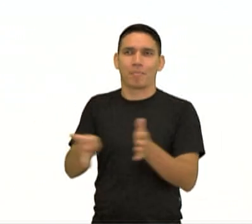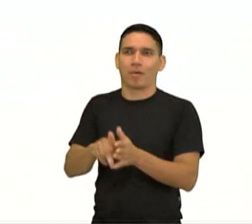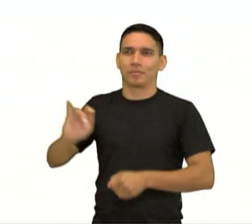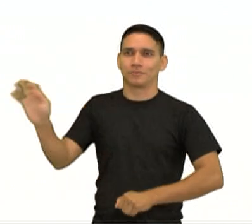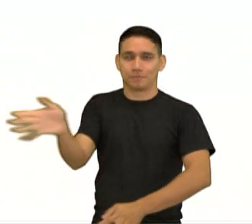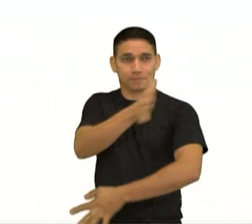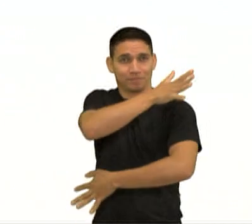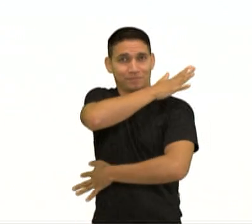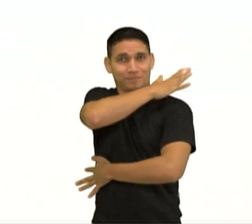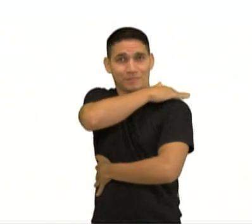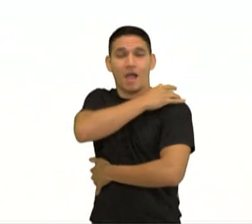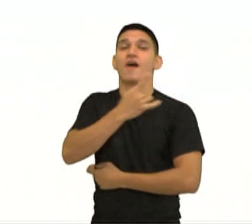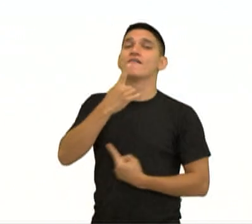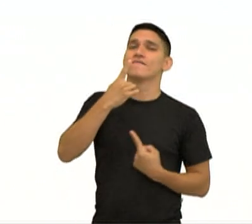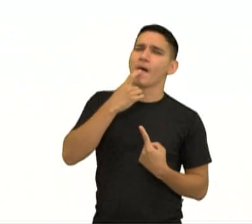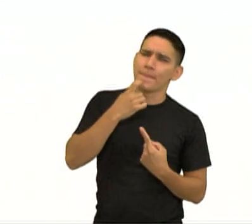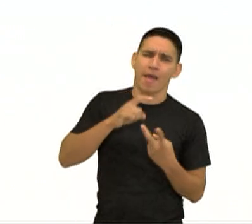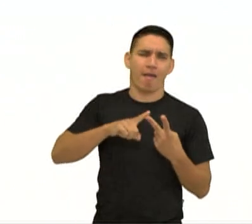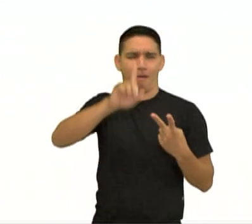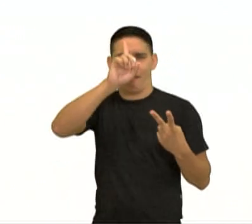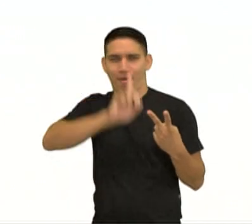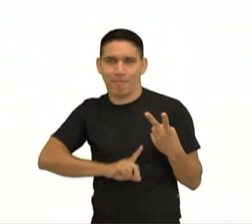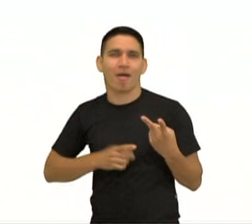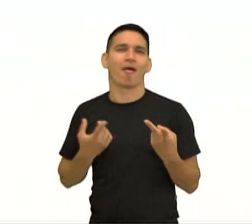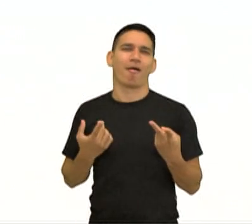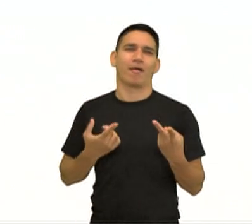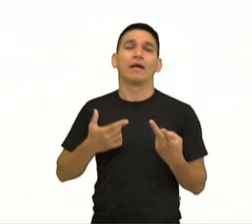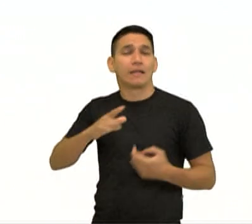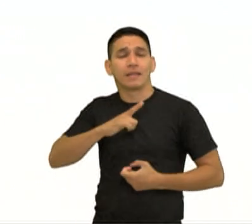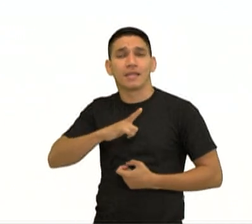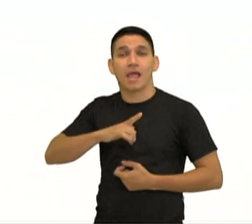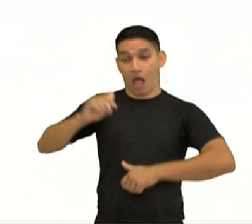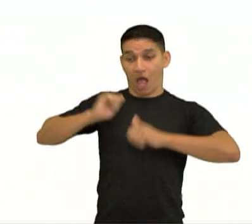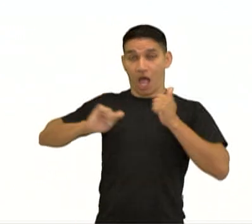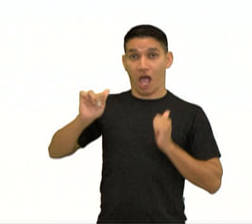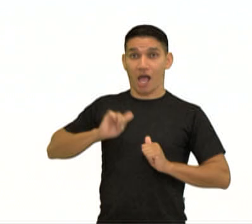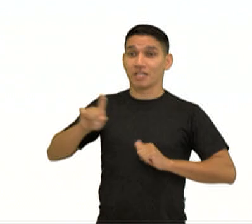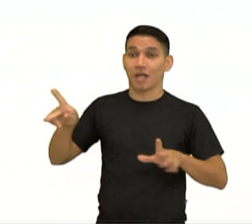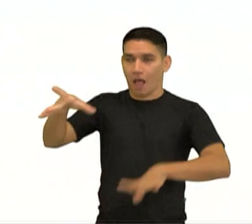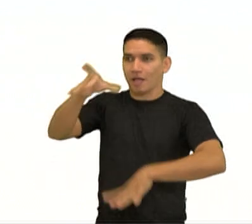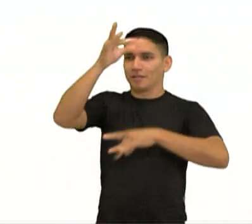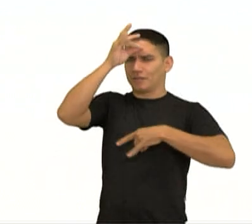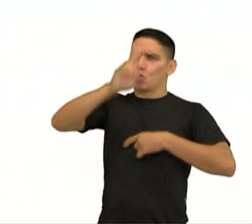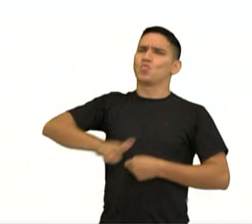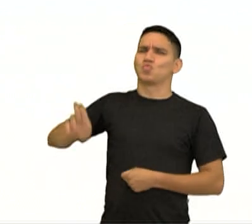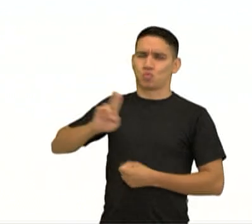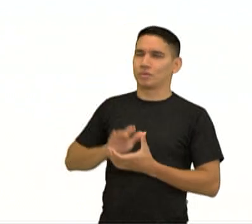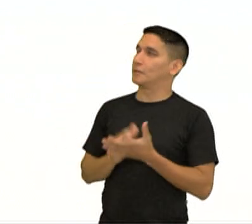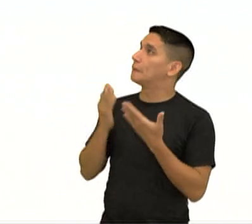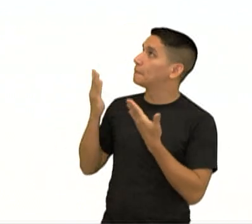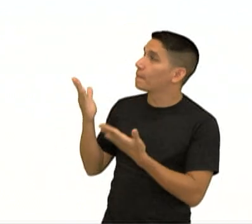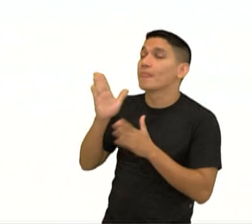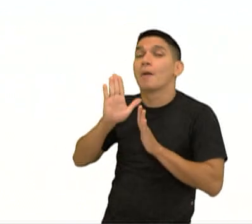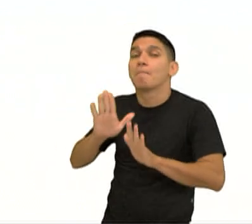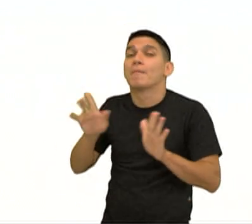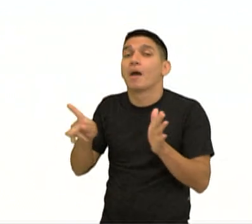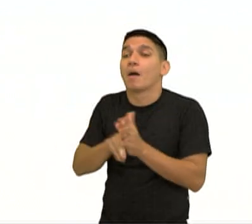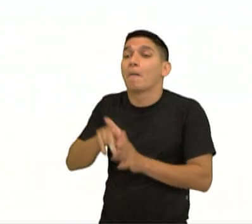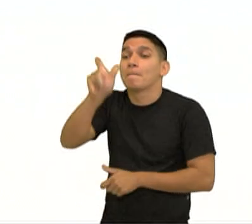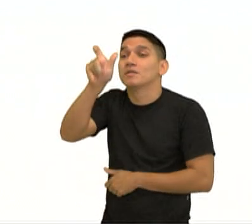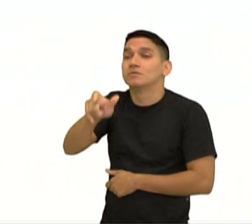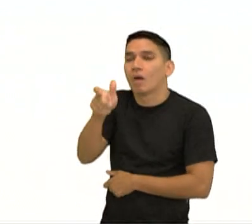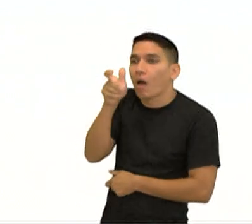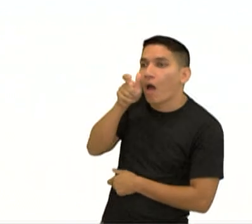né? Uma vermelha, uma amarela. Então o artista está nesse caso vestido, mas o apreciador ele tem que